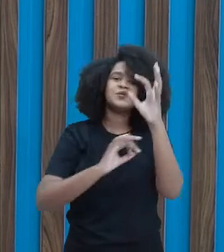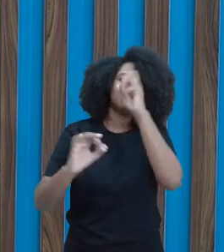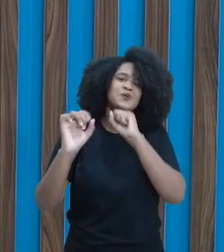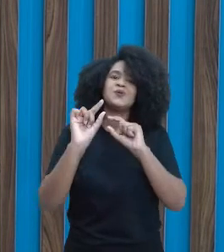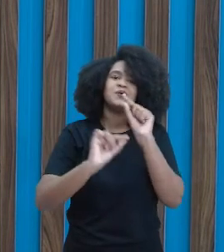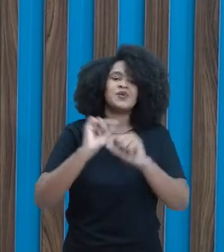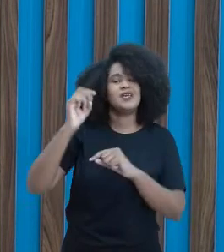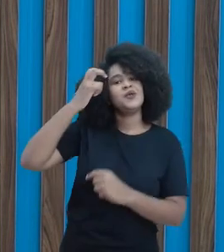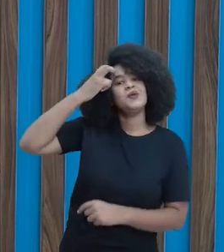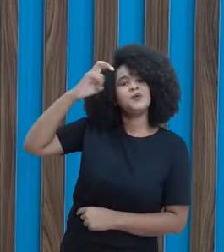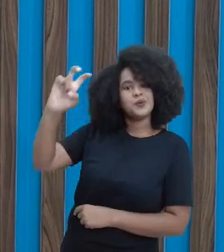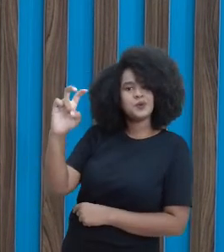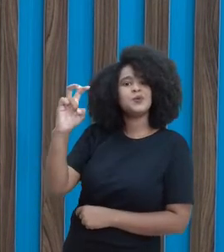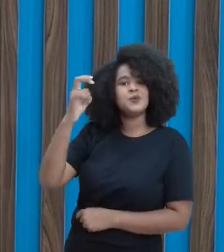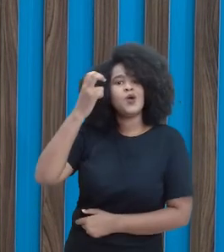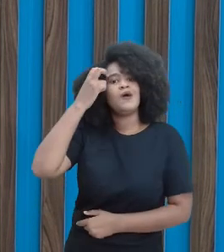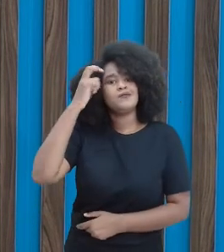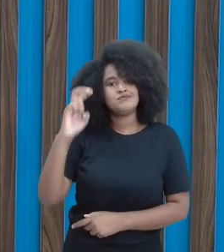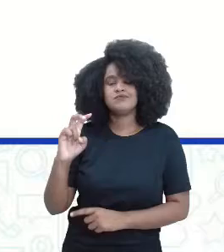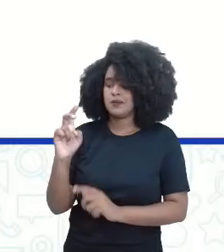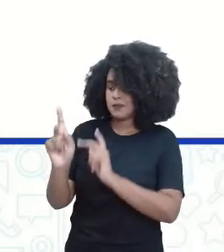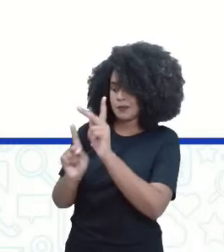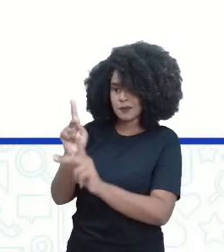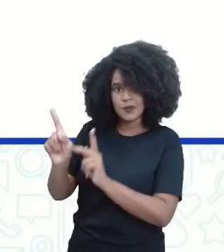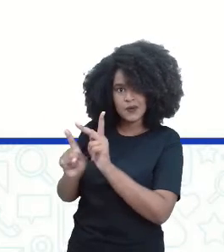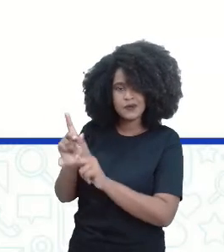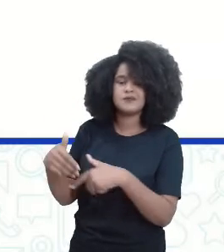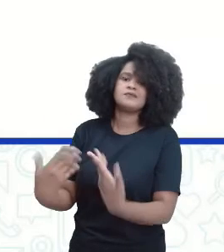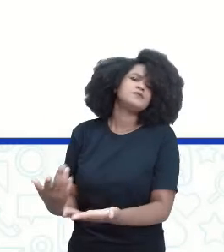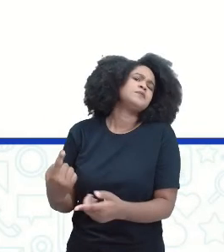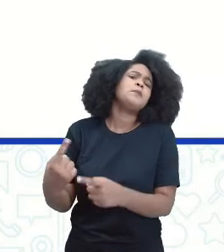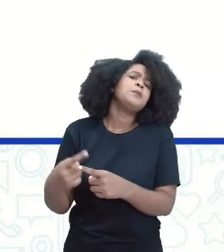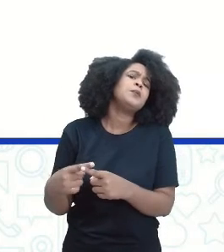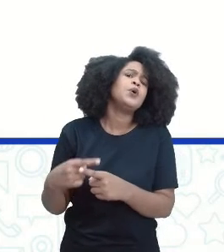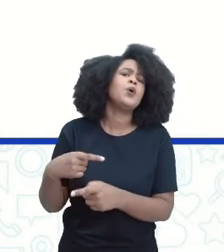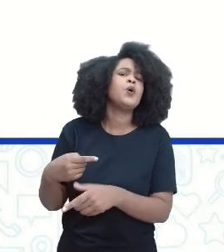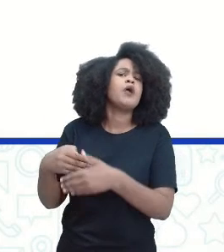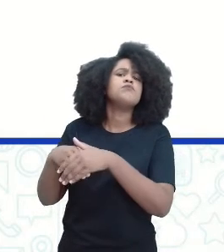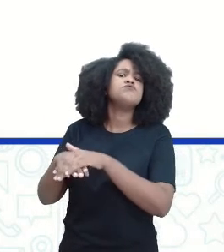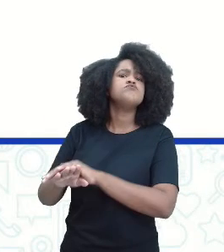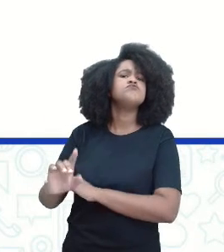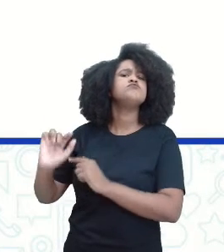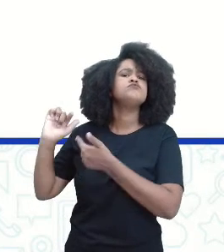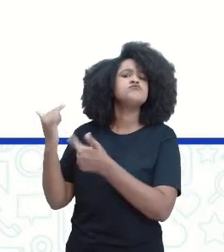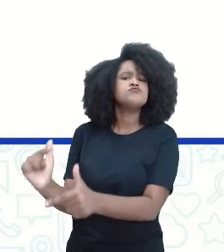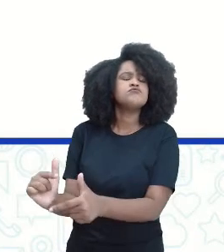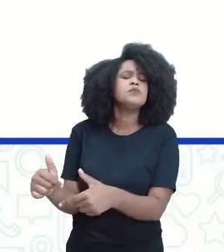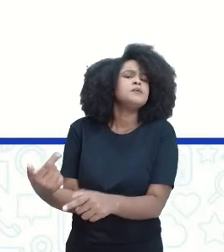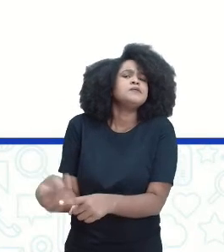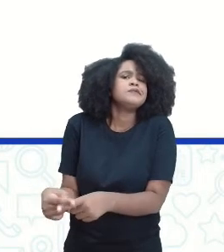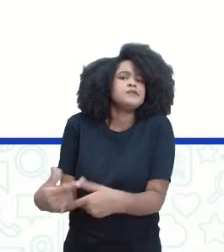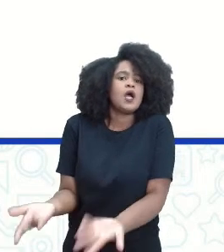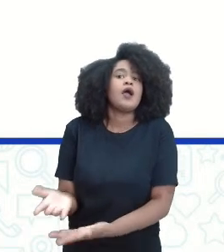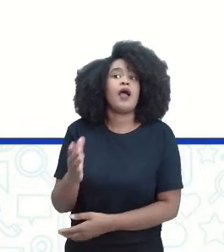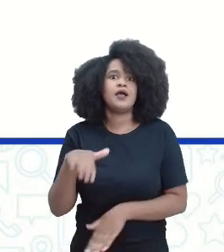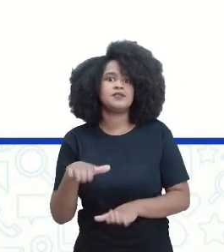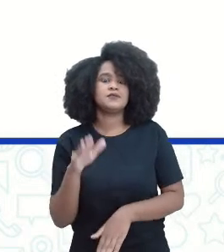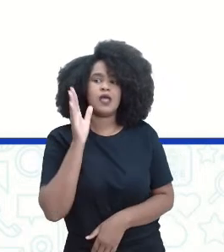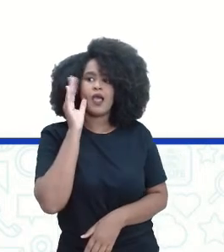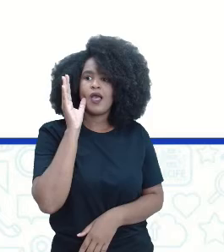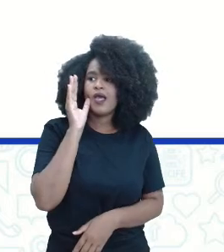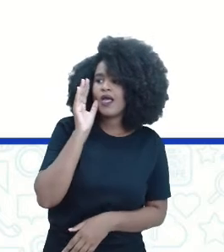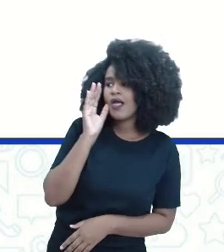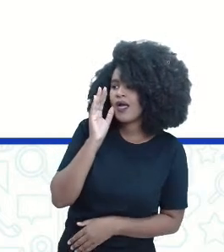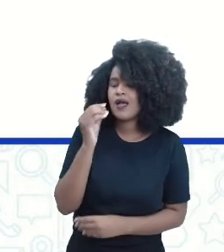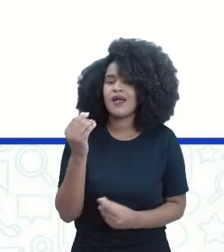da cultura, a cultura desse povo. Por que que eles faziam isso, né? Eu acho que a gente começa a ter curiosidade. Por